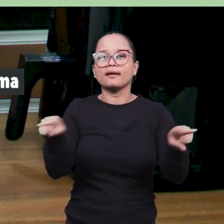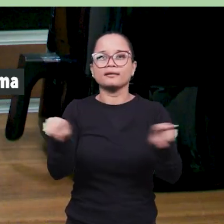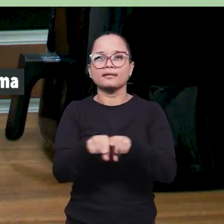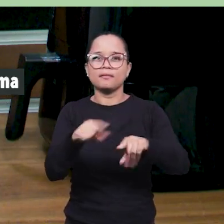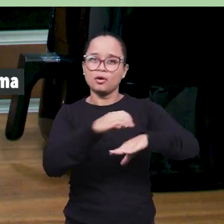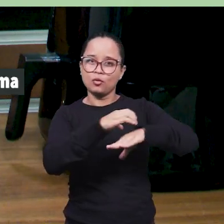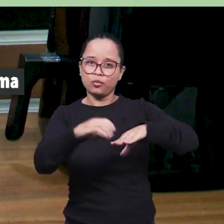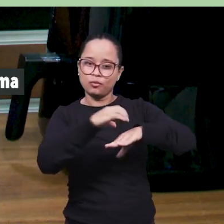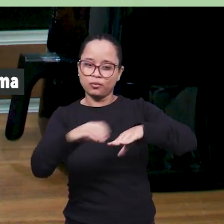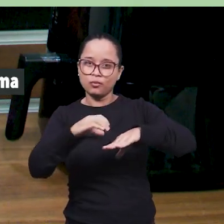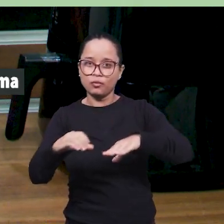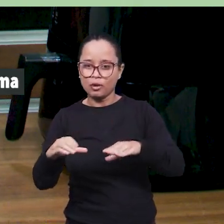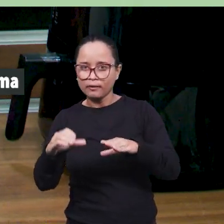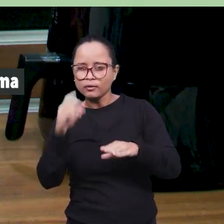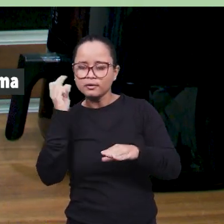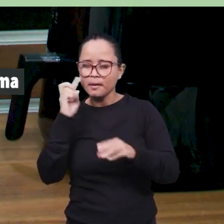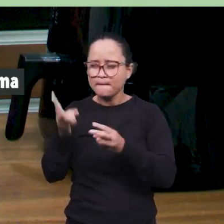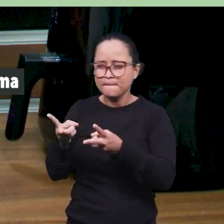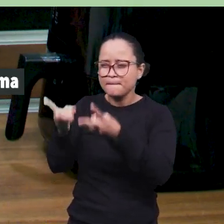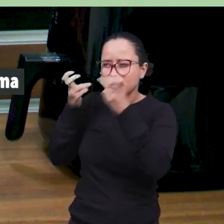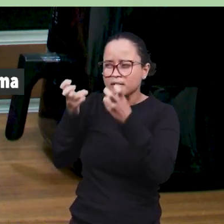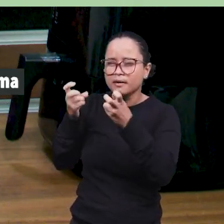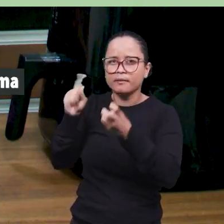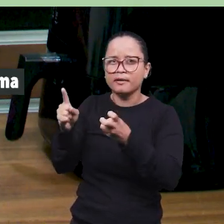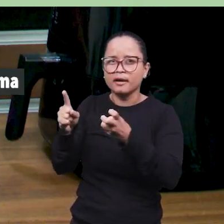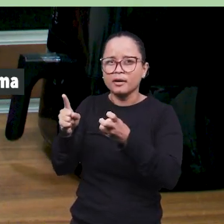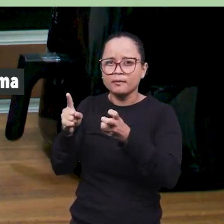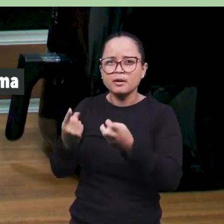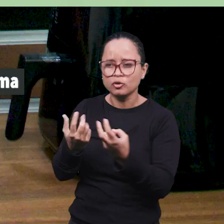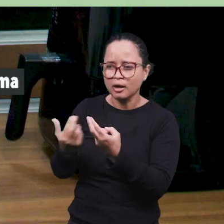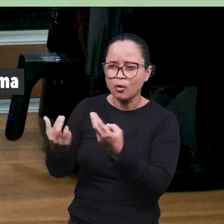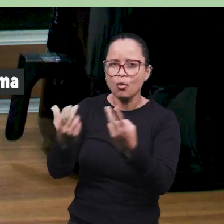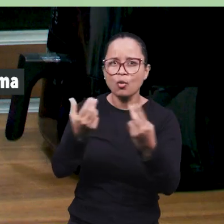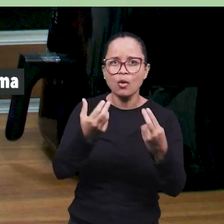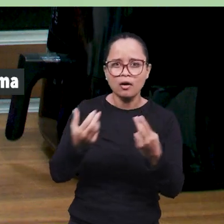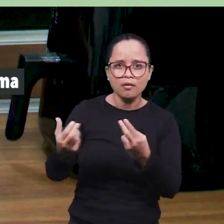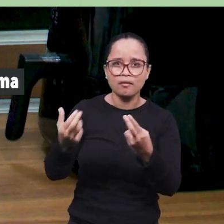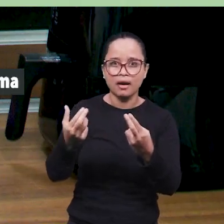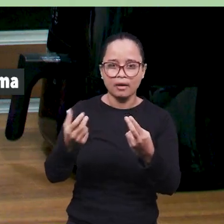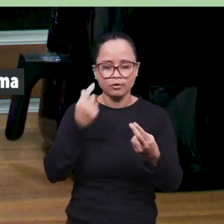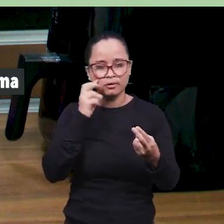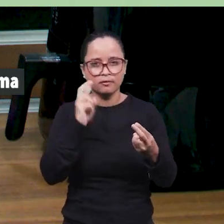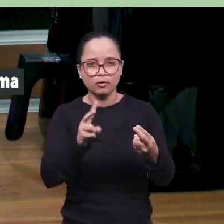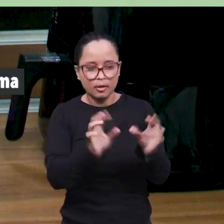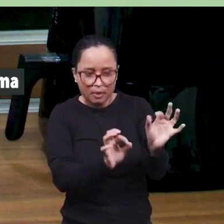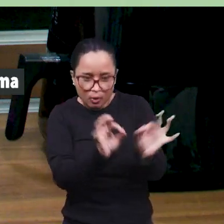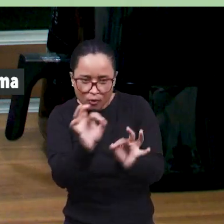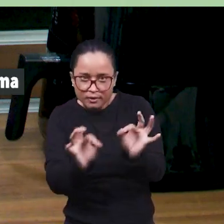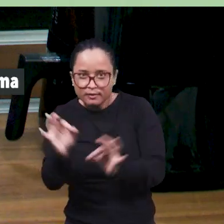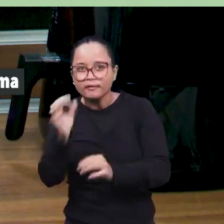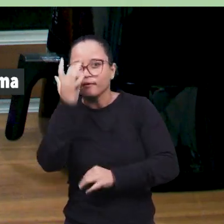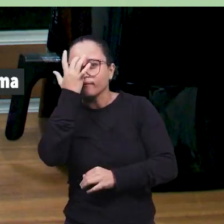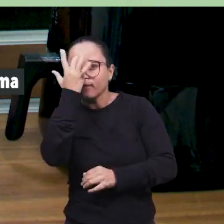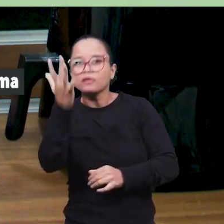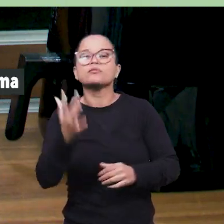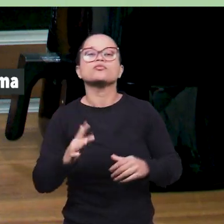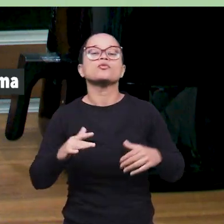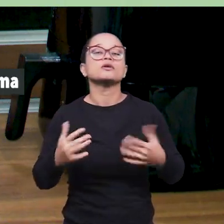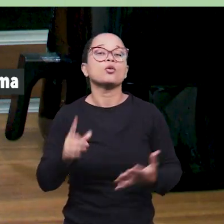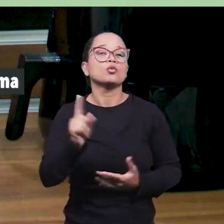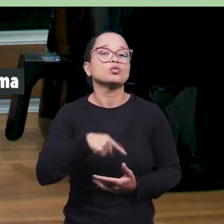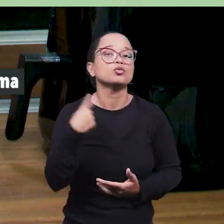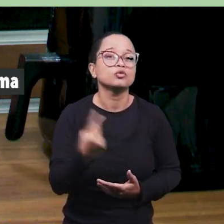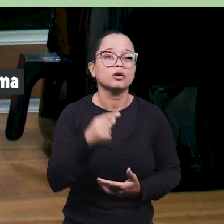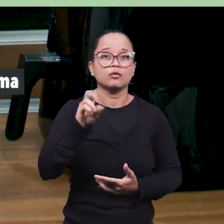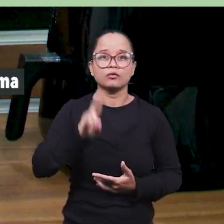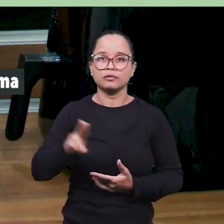ó, fatias uniformes e um padrão no seu prato. Gente, aqui a gente está